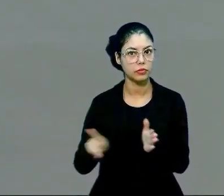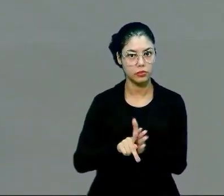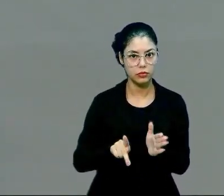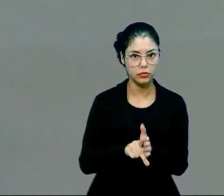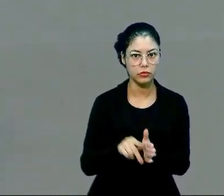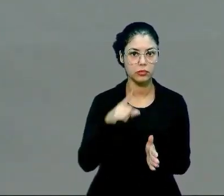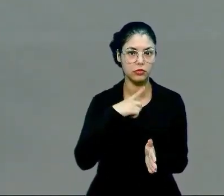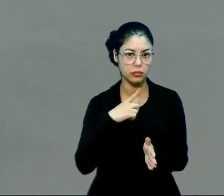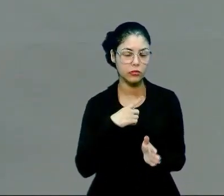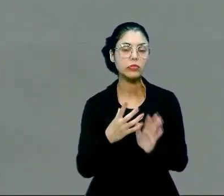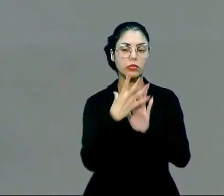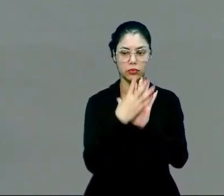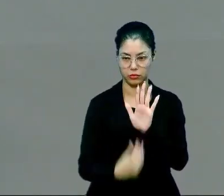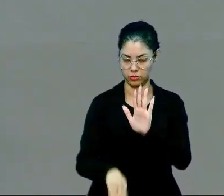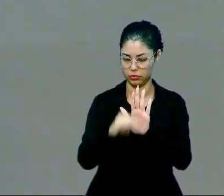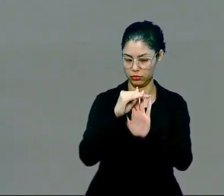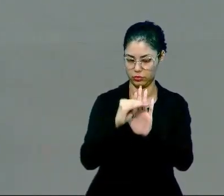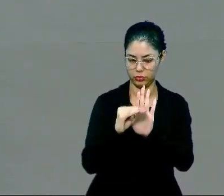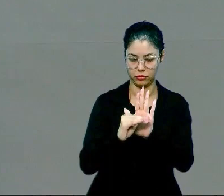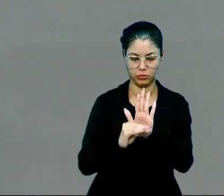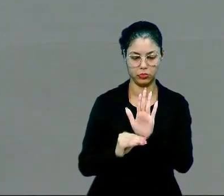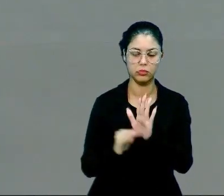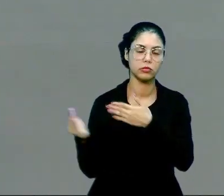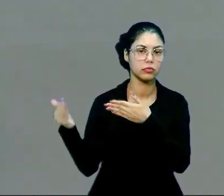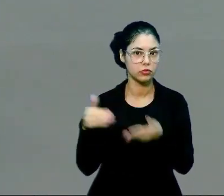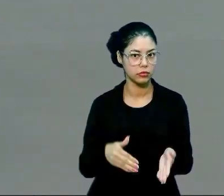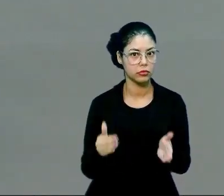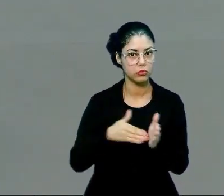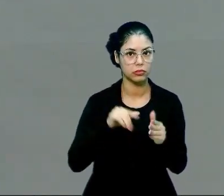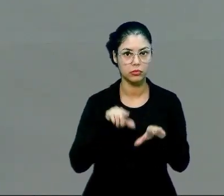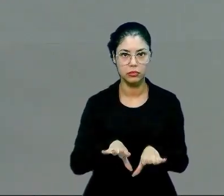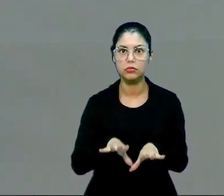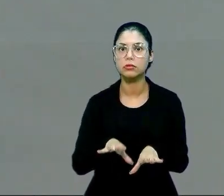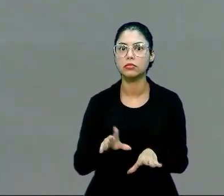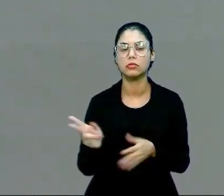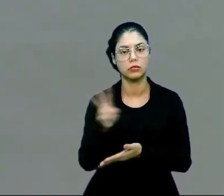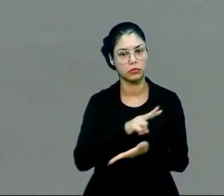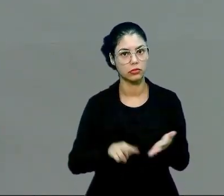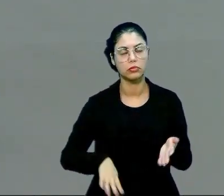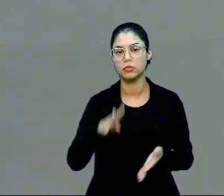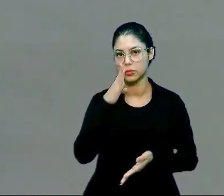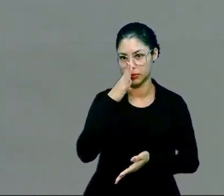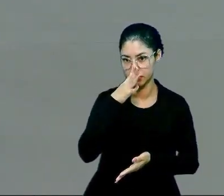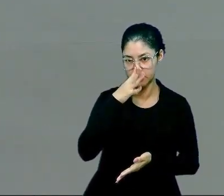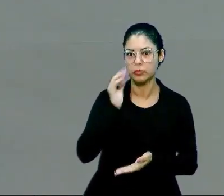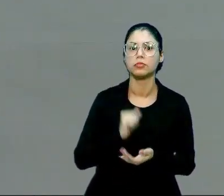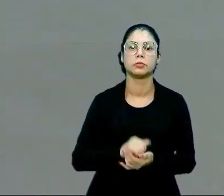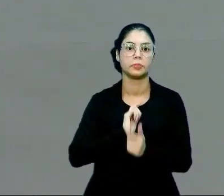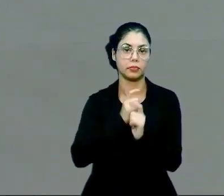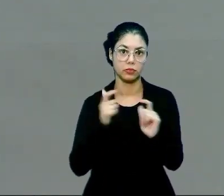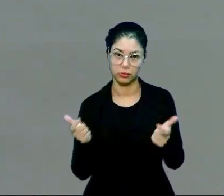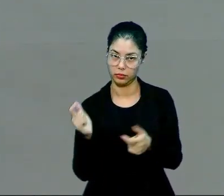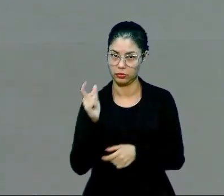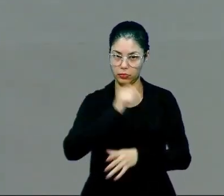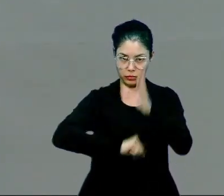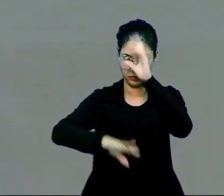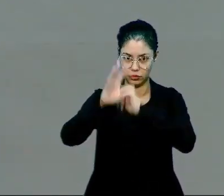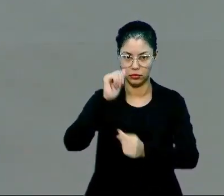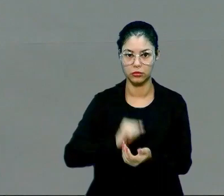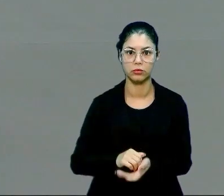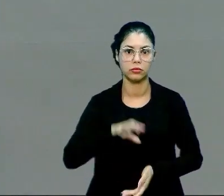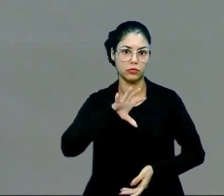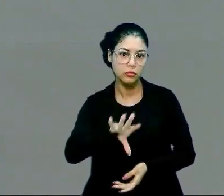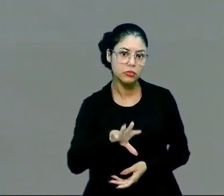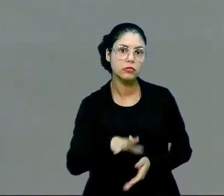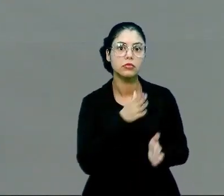automaticamente você tem um repertório. Você chegou até aqui, você já leu, você já assistiu, você tem uma gama de conhecimentos. Então,